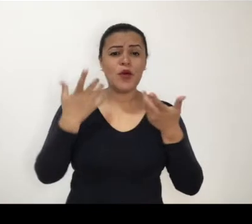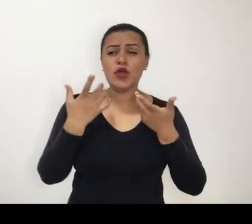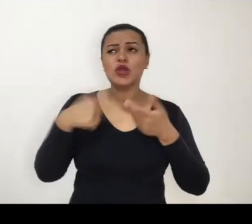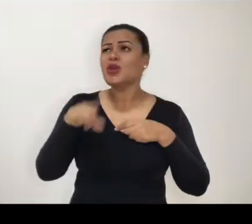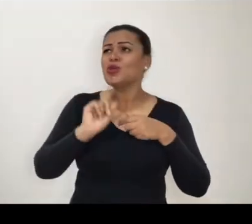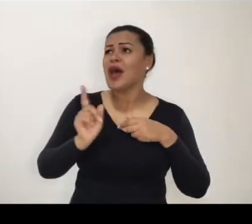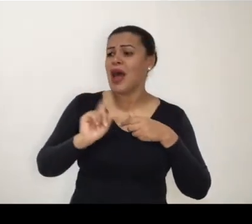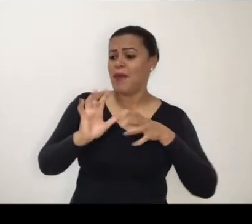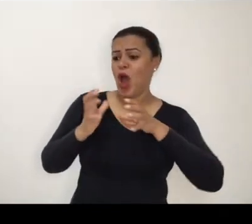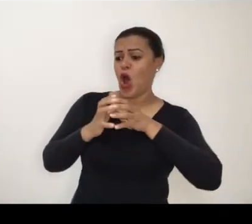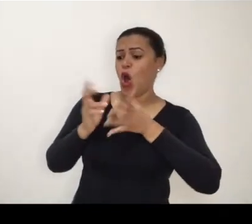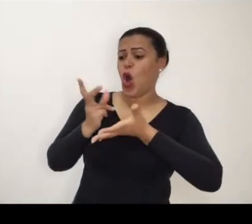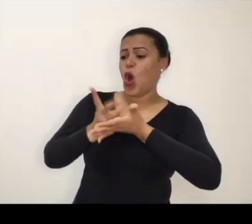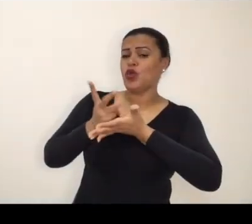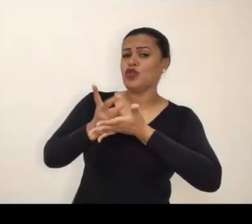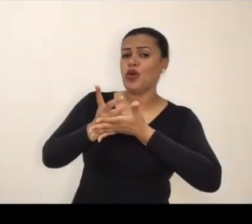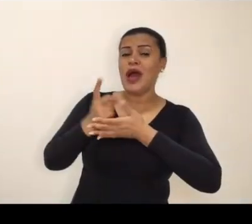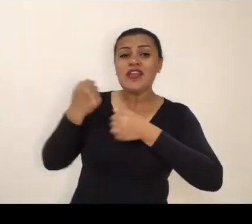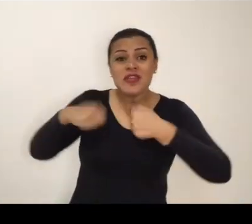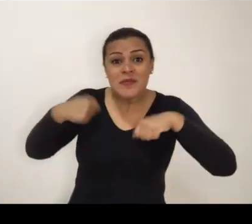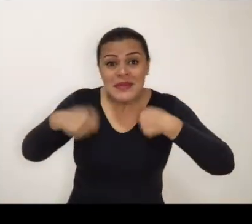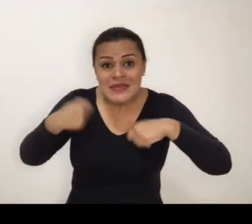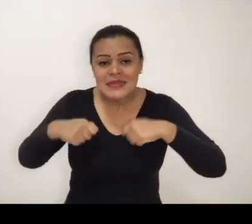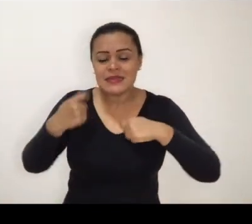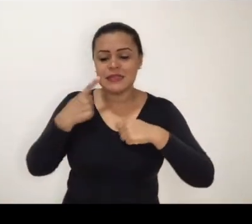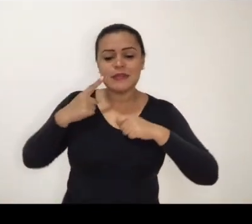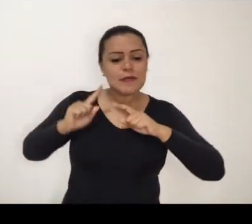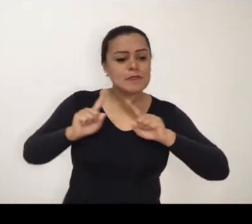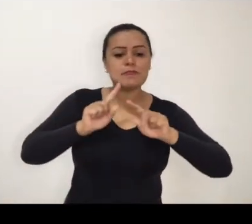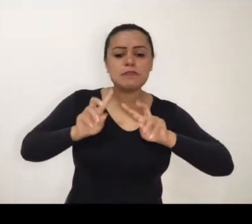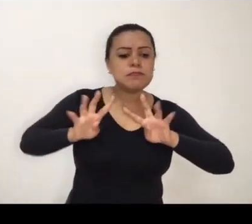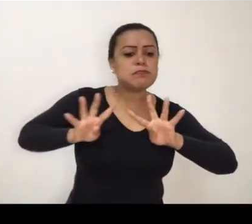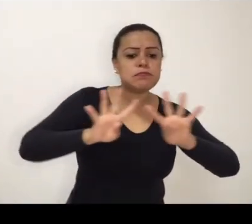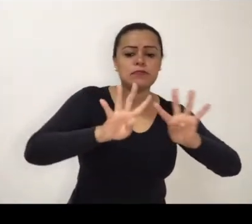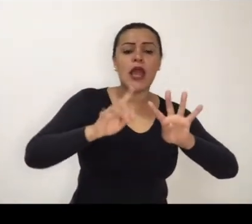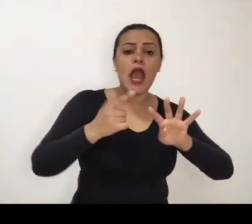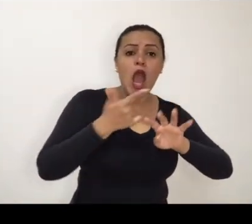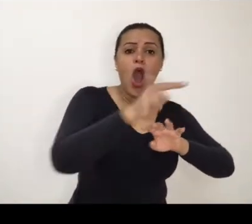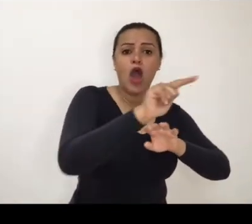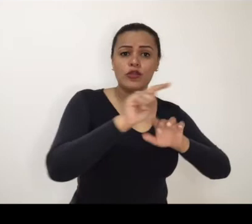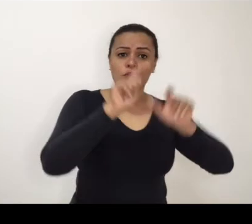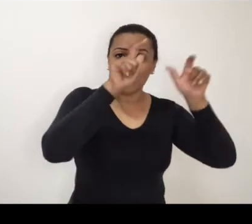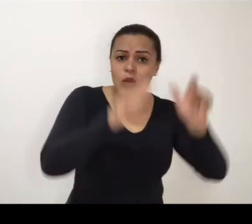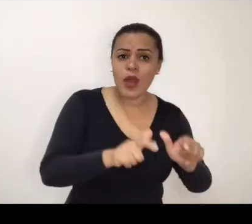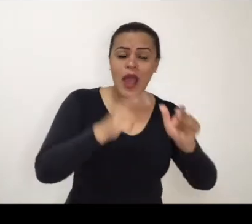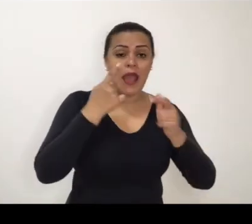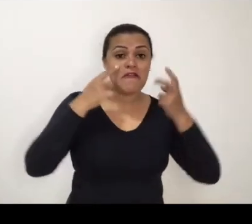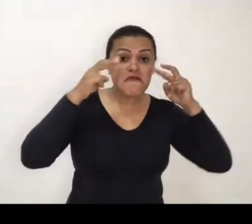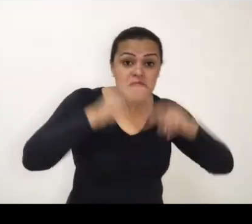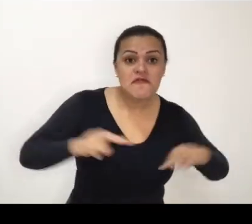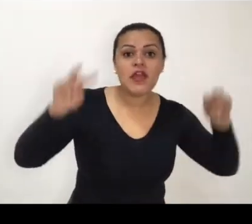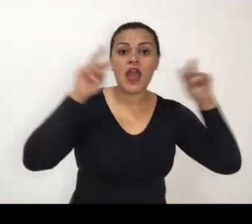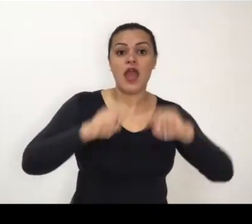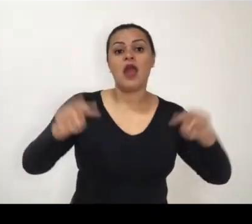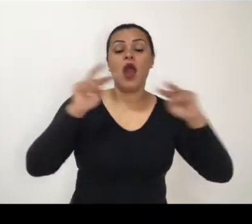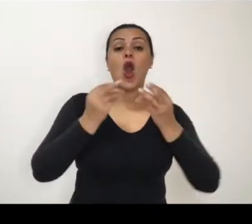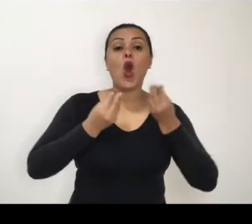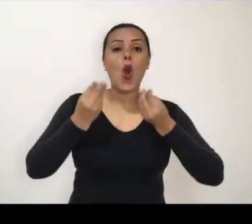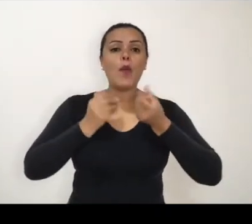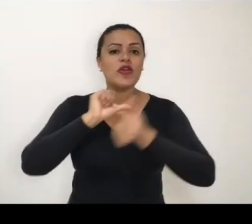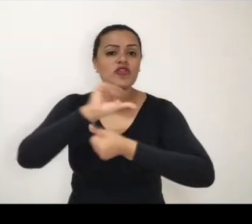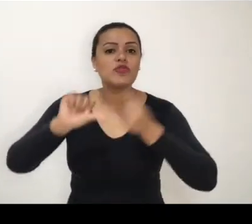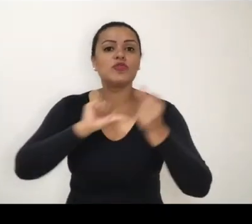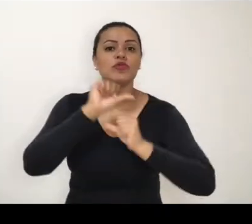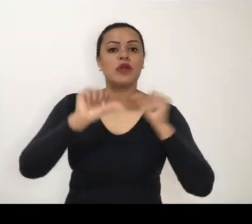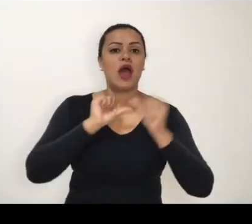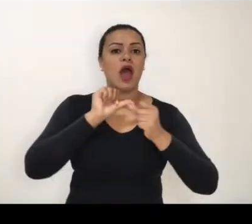aqui agora. A gente vai precisar sair desse lugar, sair dessa sala, ir para fora e ver como é que a gente pode estar e